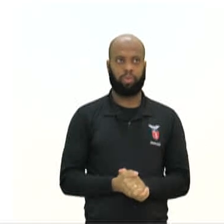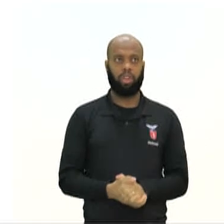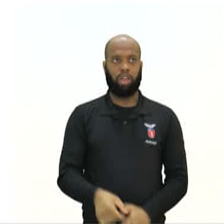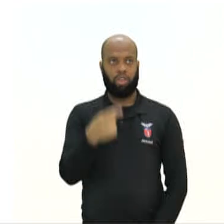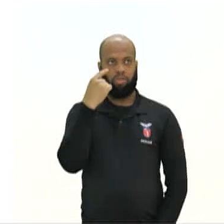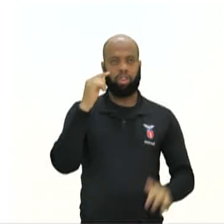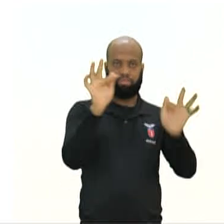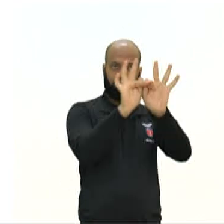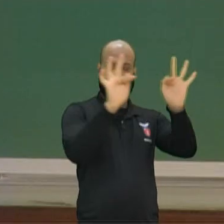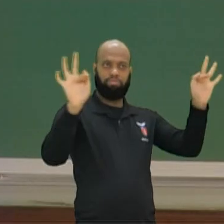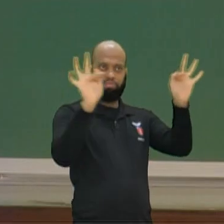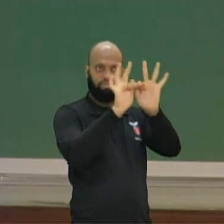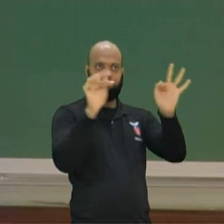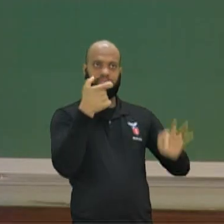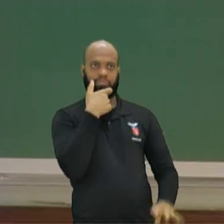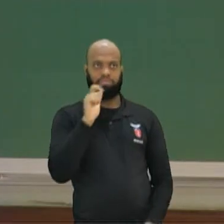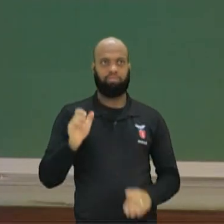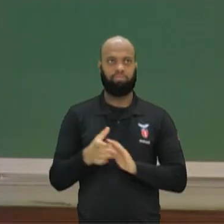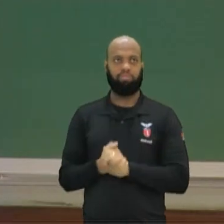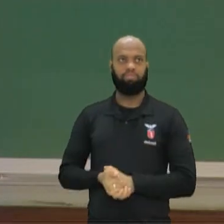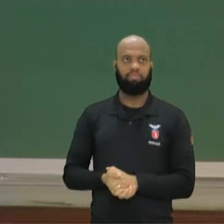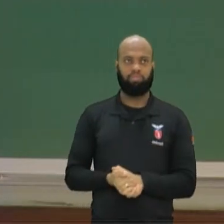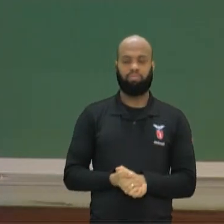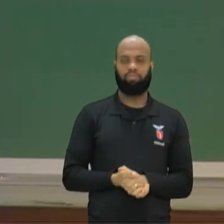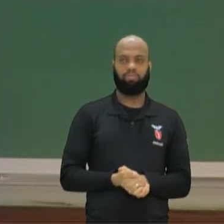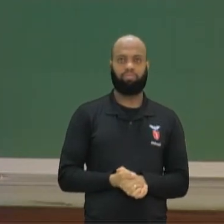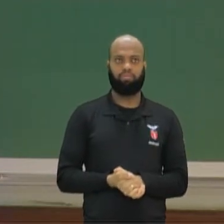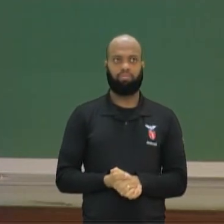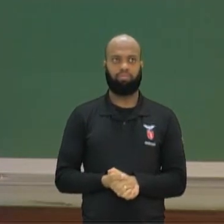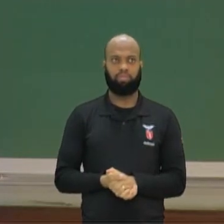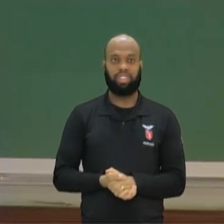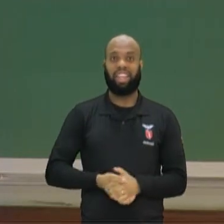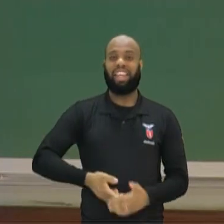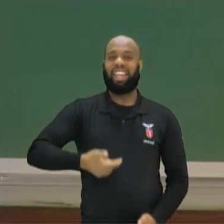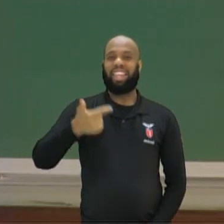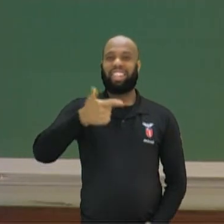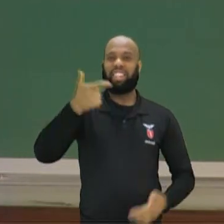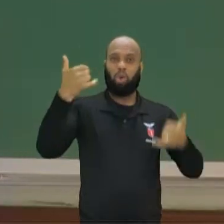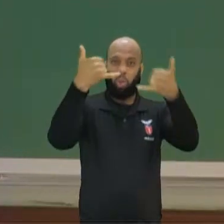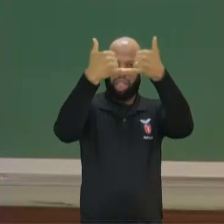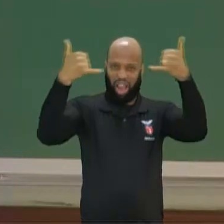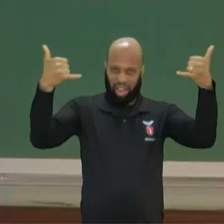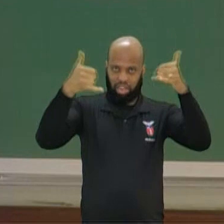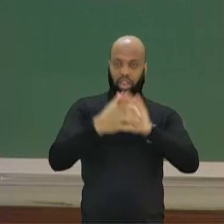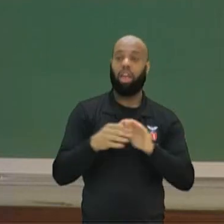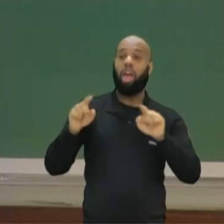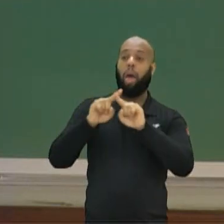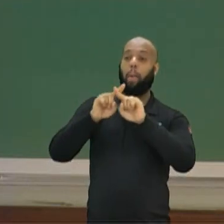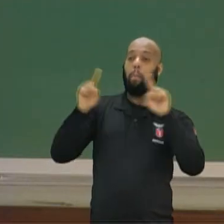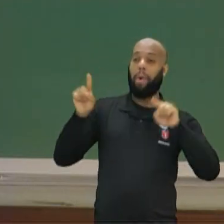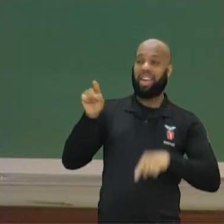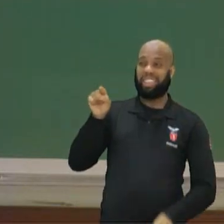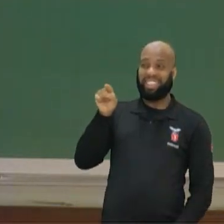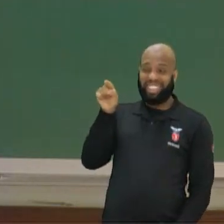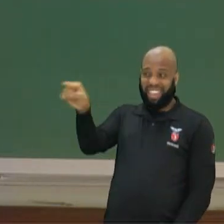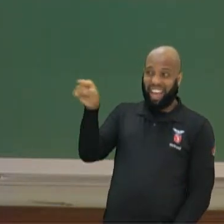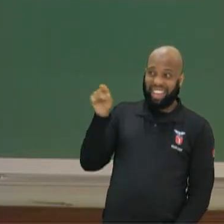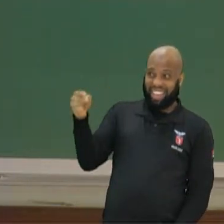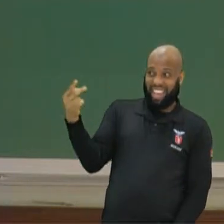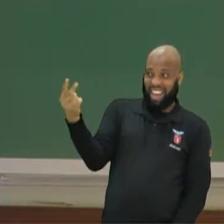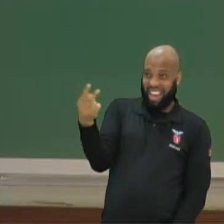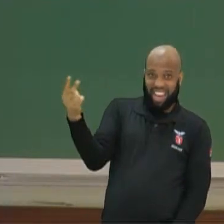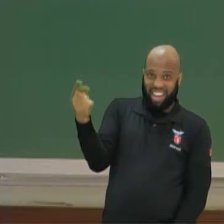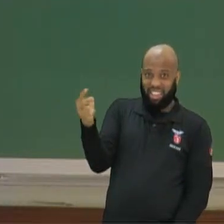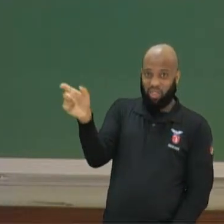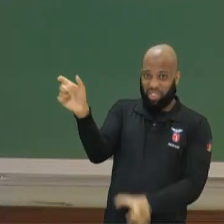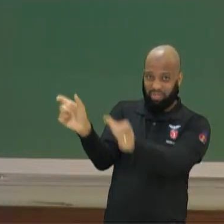are a lot of artists, but those two artists, mas aqueles dois artistas eu realmente